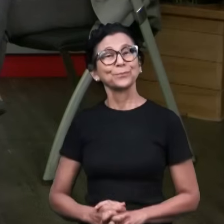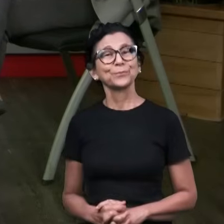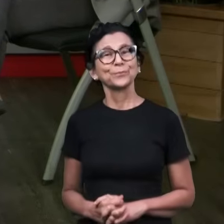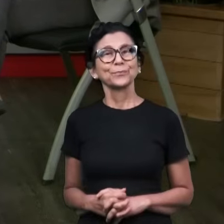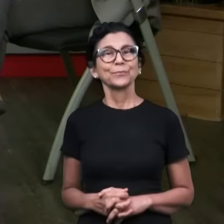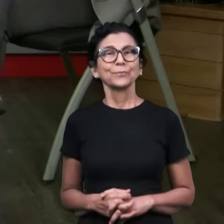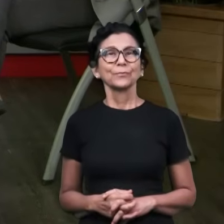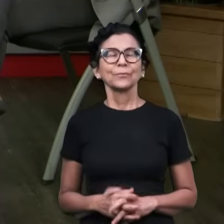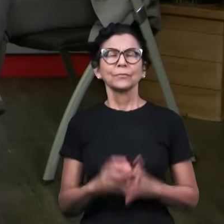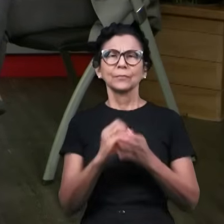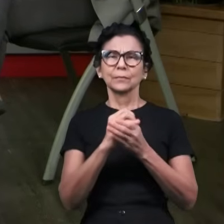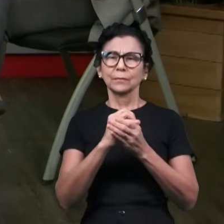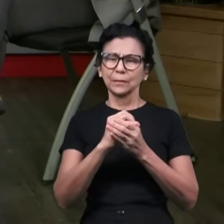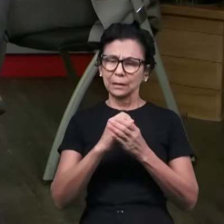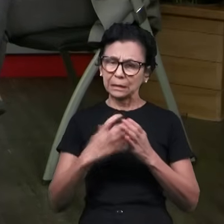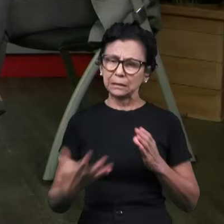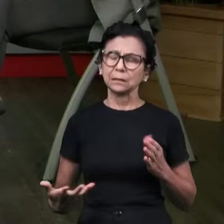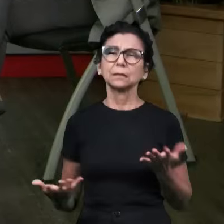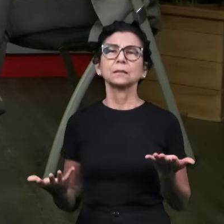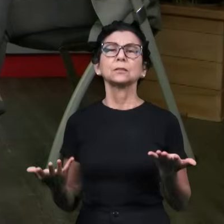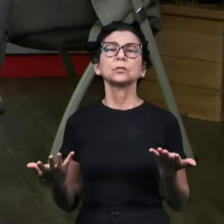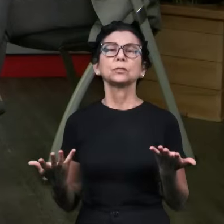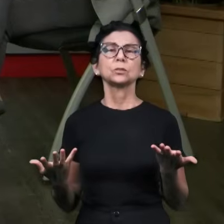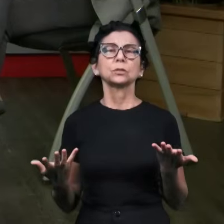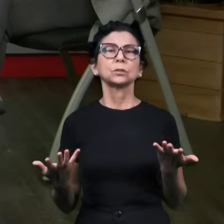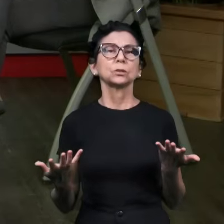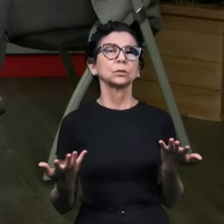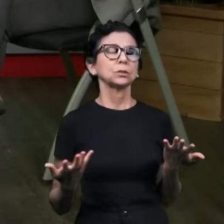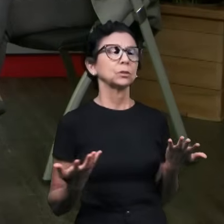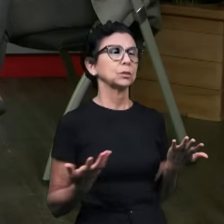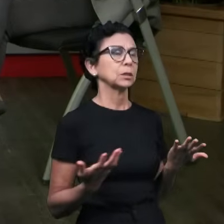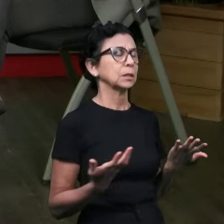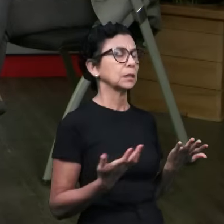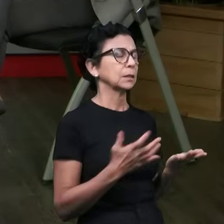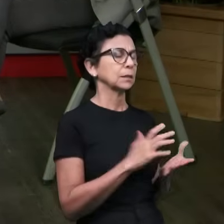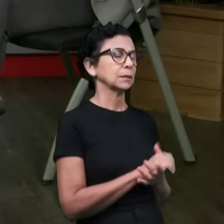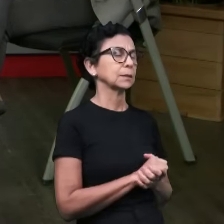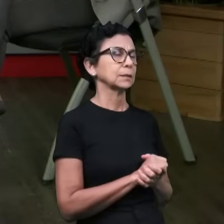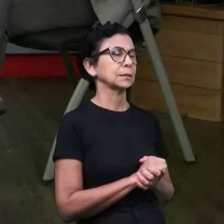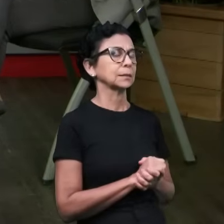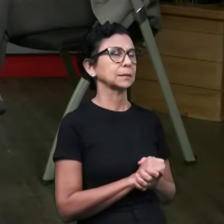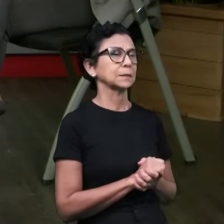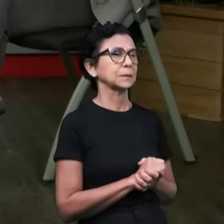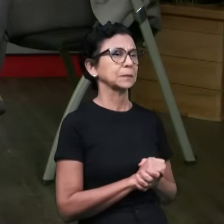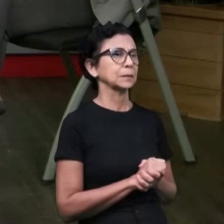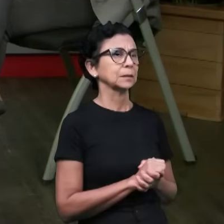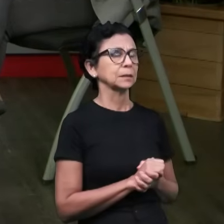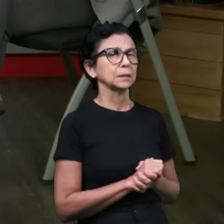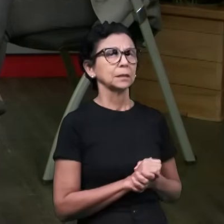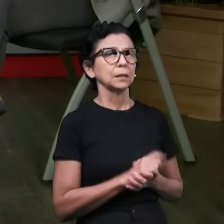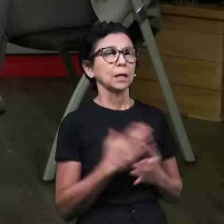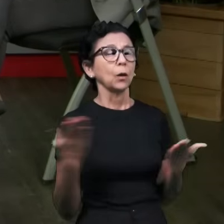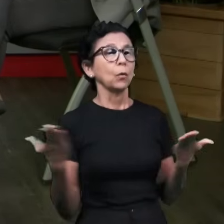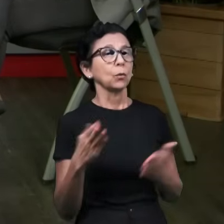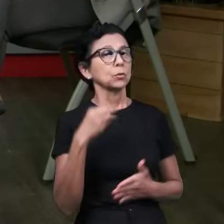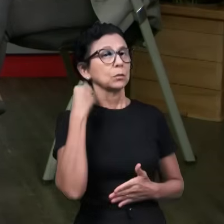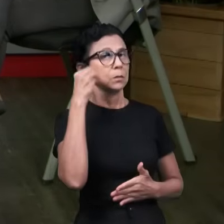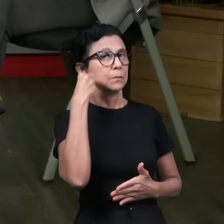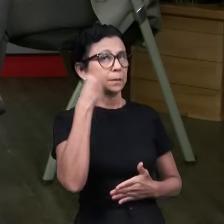que características nós podemos ter como experiência pessoal, Amém. Na nossa vida. Então vamos